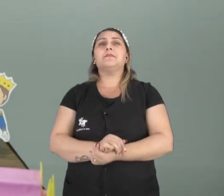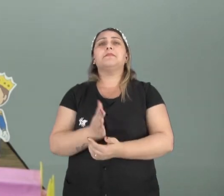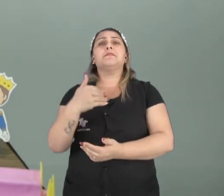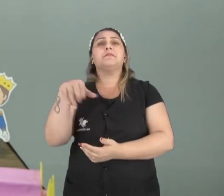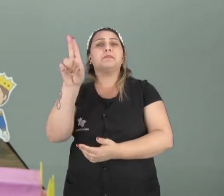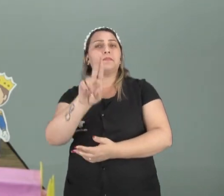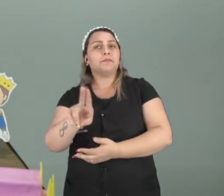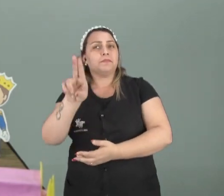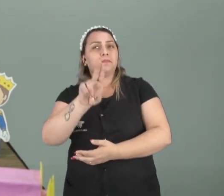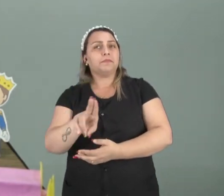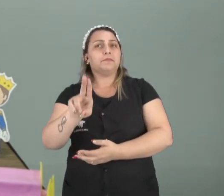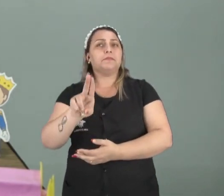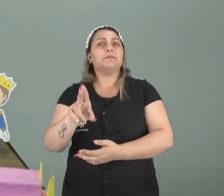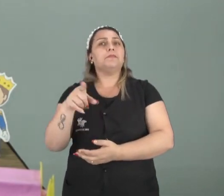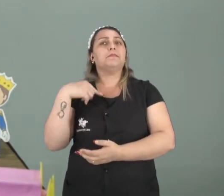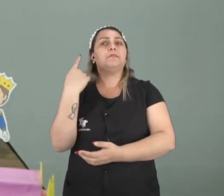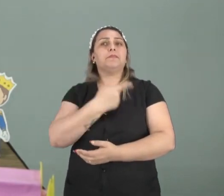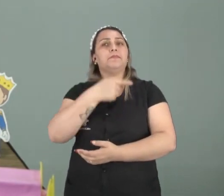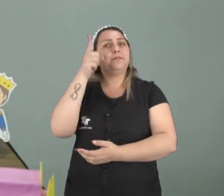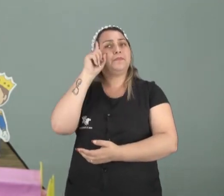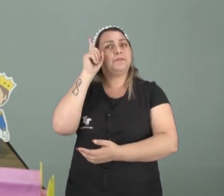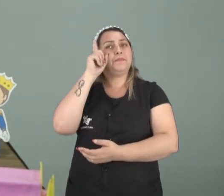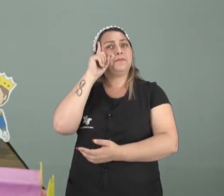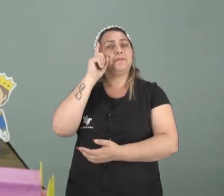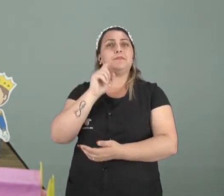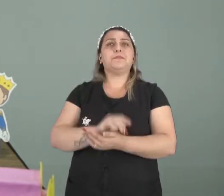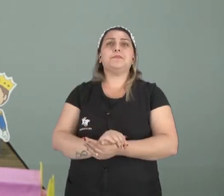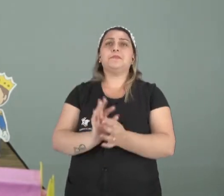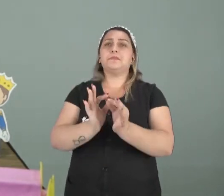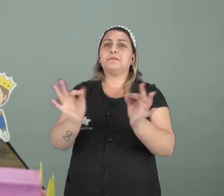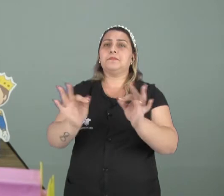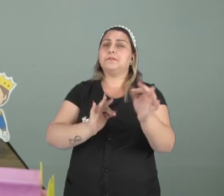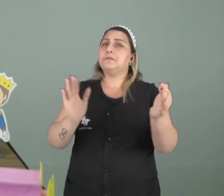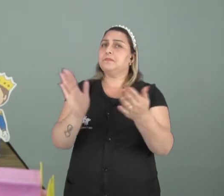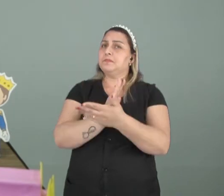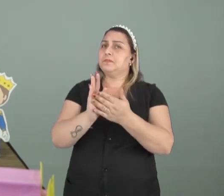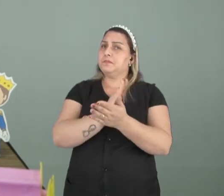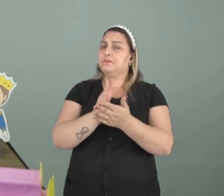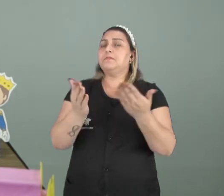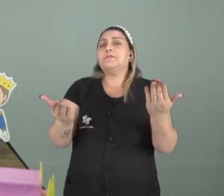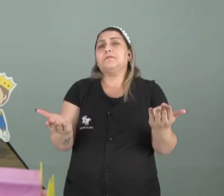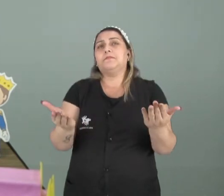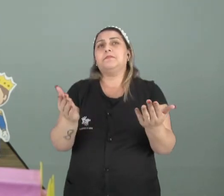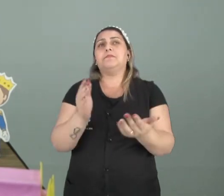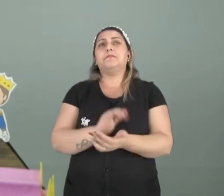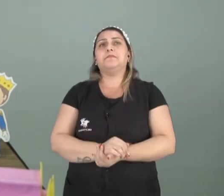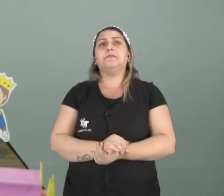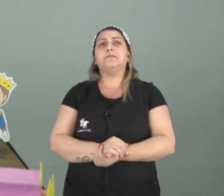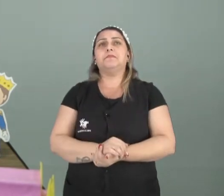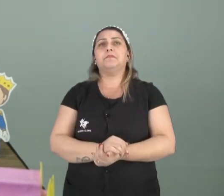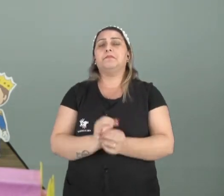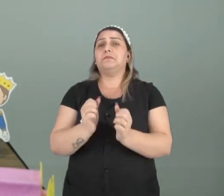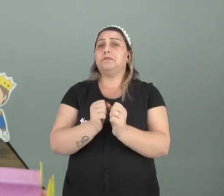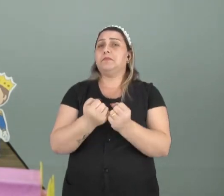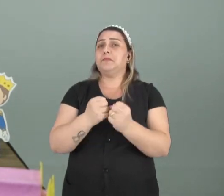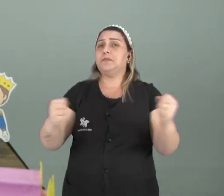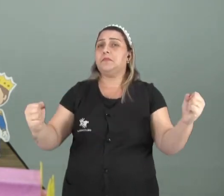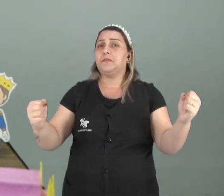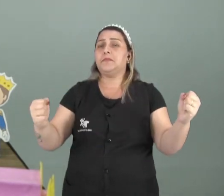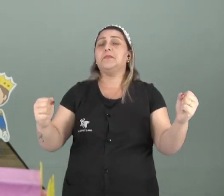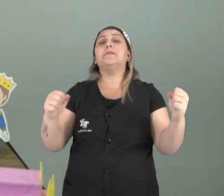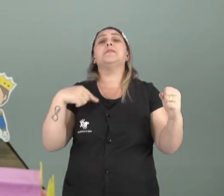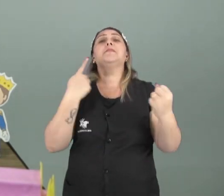mais utilizadas no nosso dia a dia. Vamos medir alguma coisa ali que seja não tão grande e